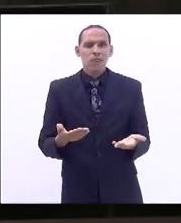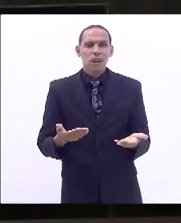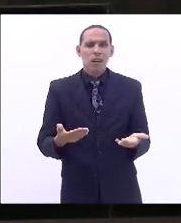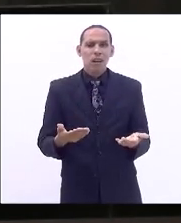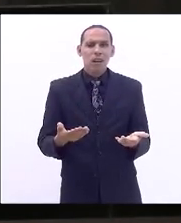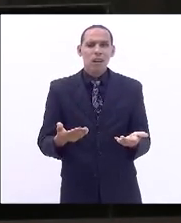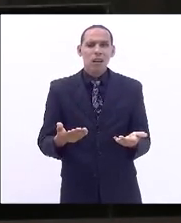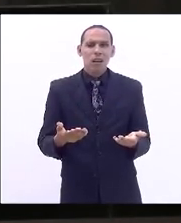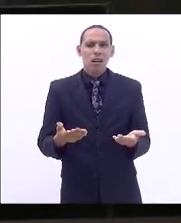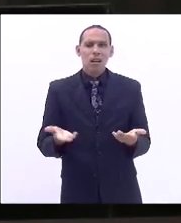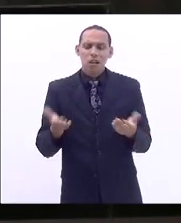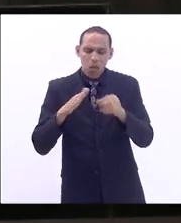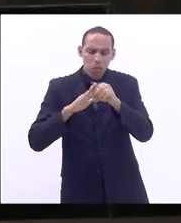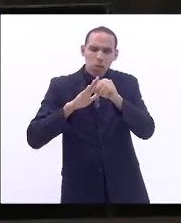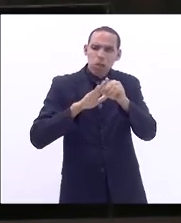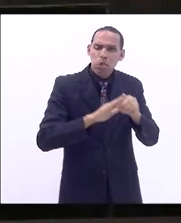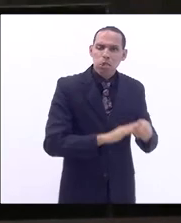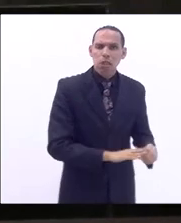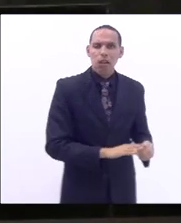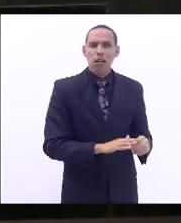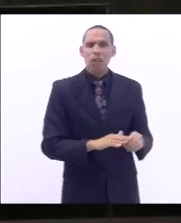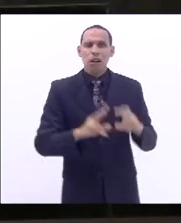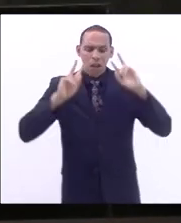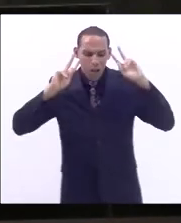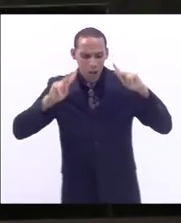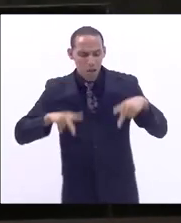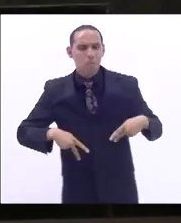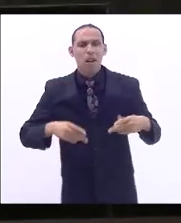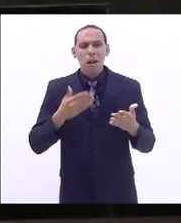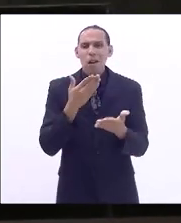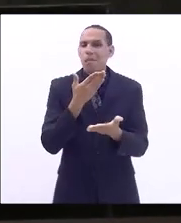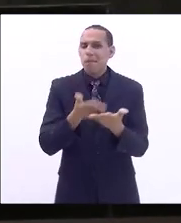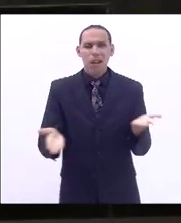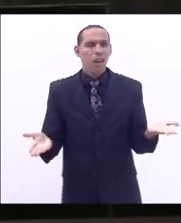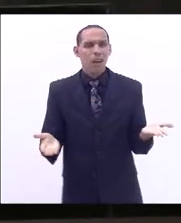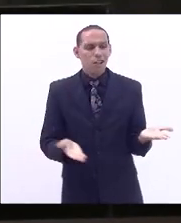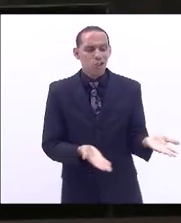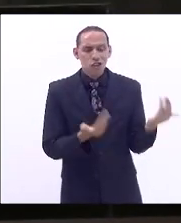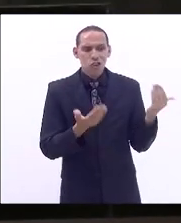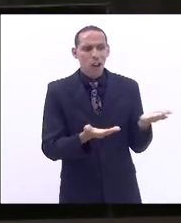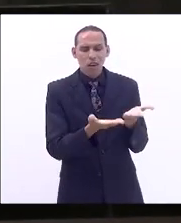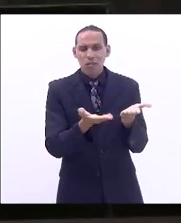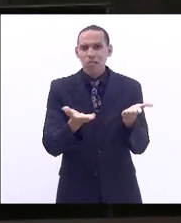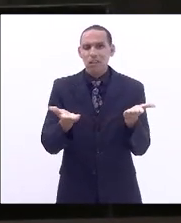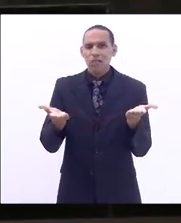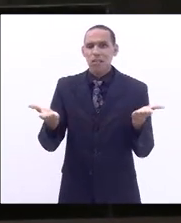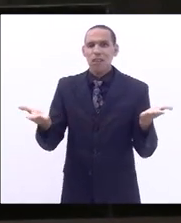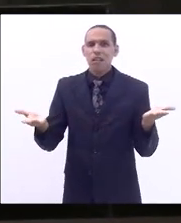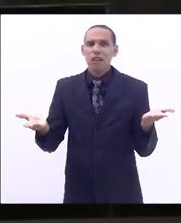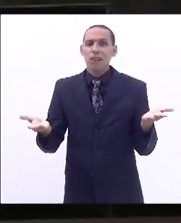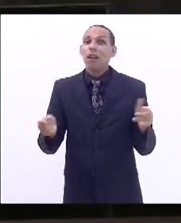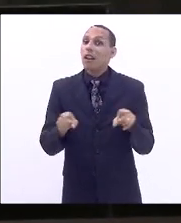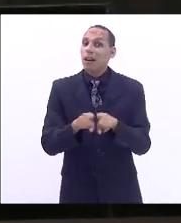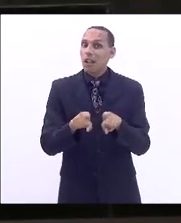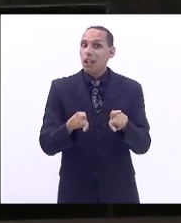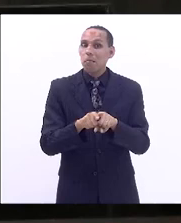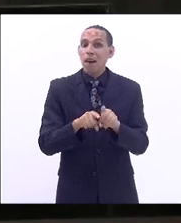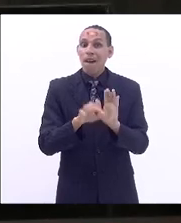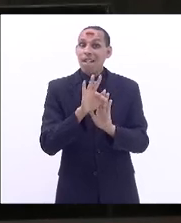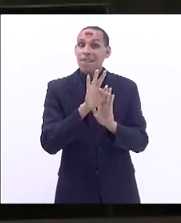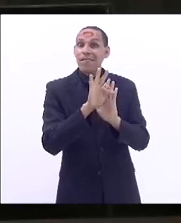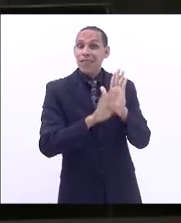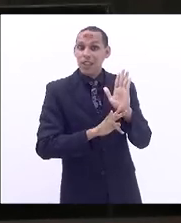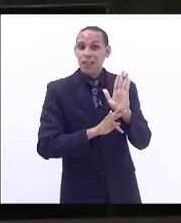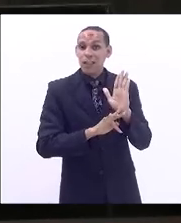Humilhação mais de desumanização do seu Jovens jovens que ficam inclusive com a ficha